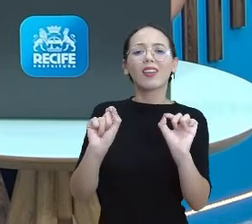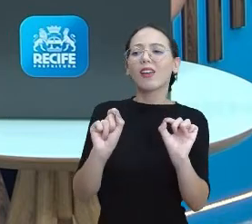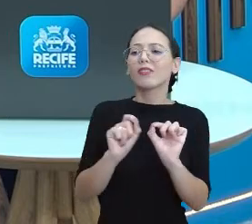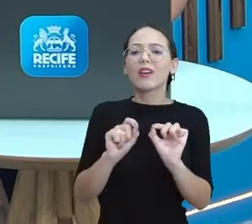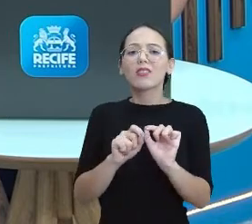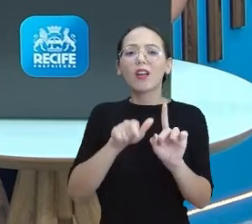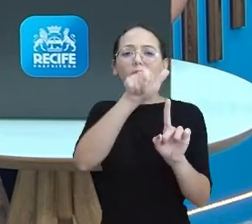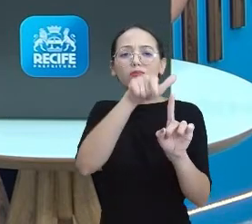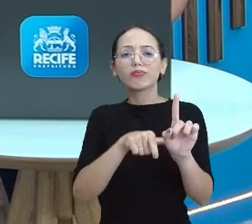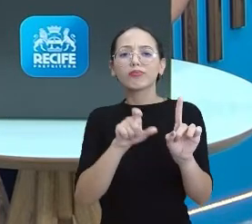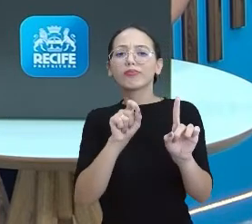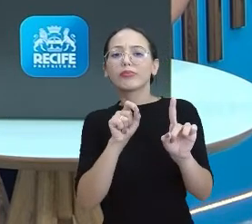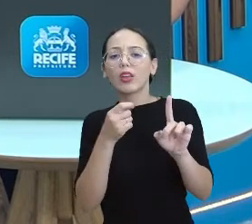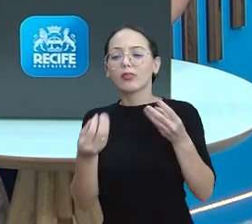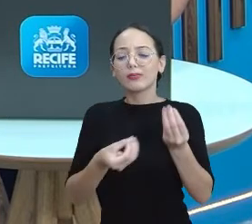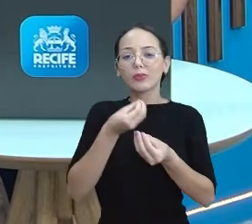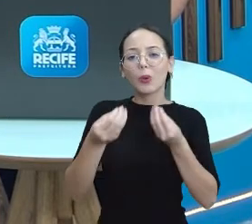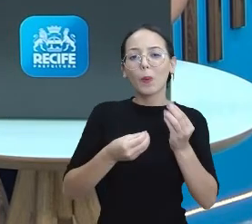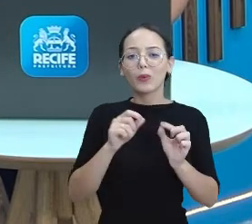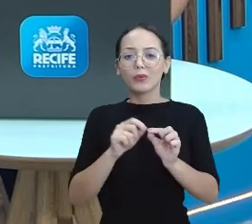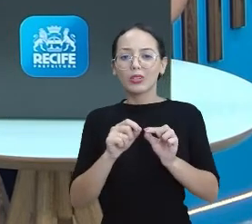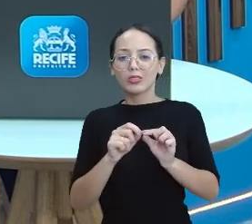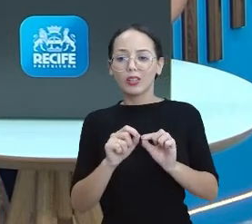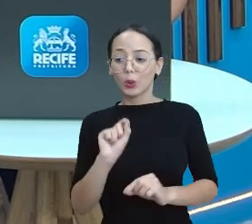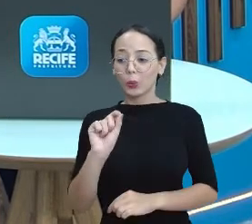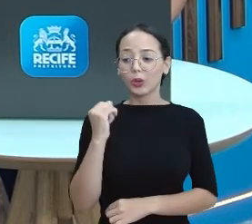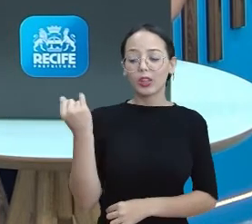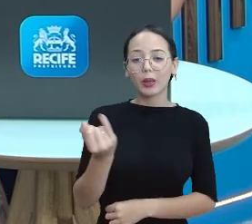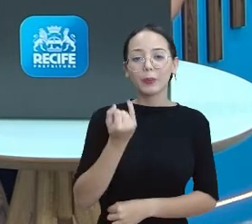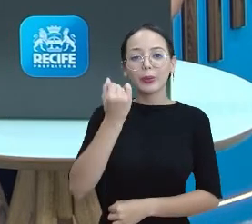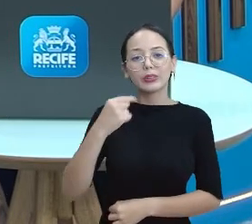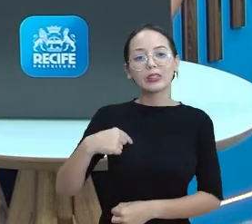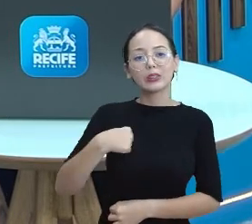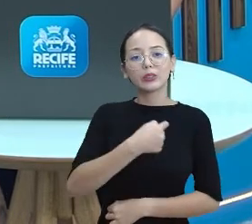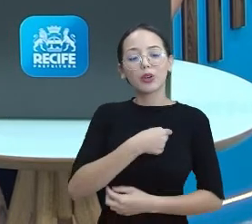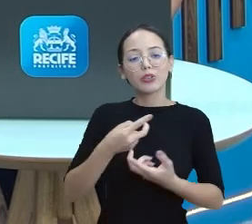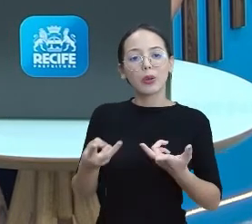isso, como fazer isso, o que é importante a gente